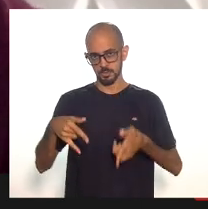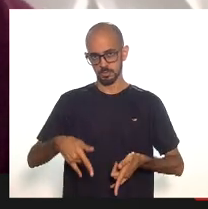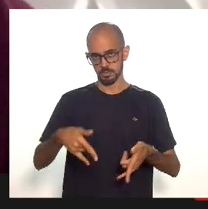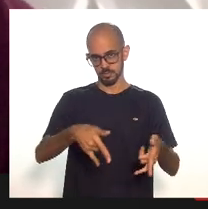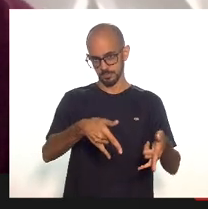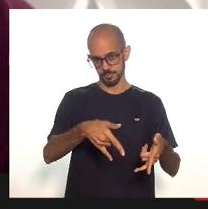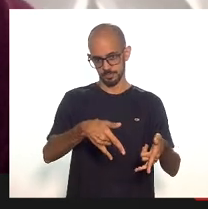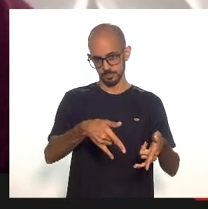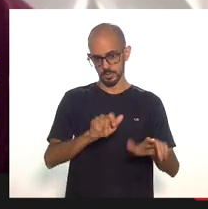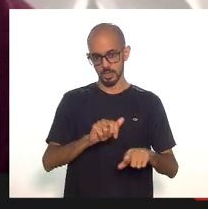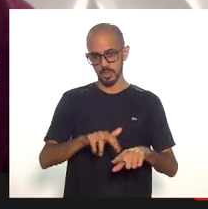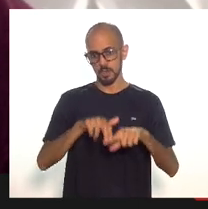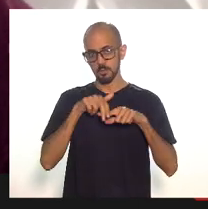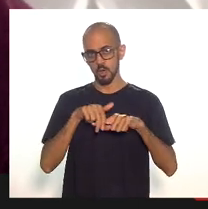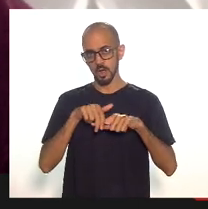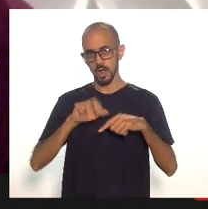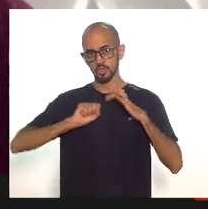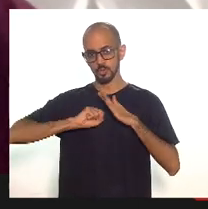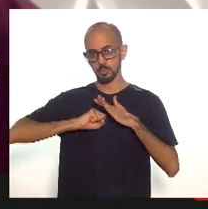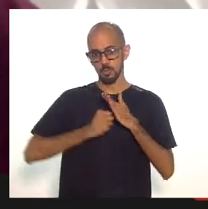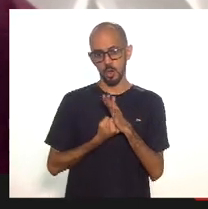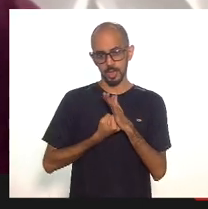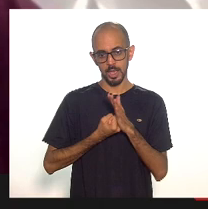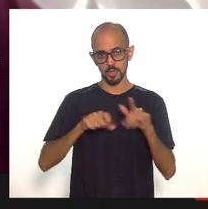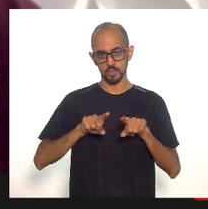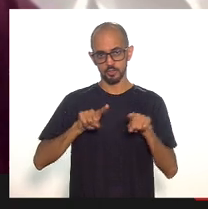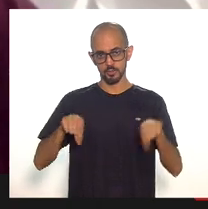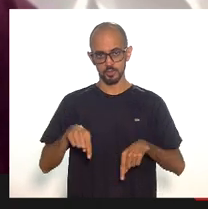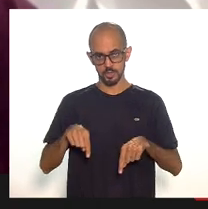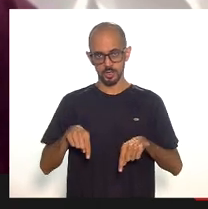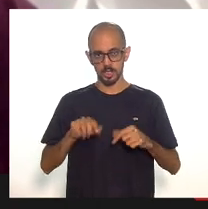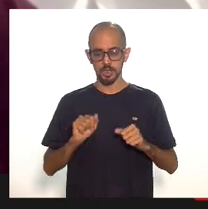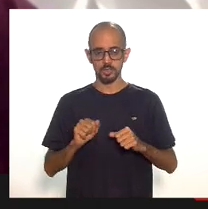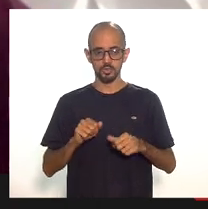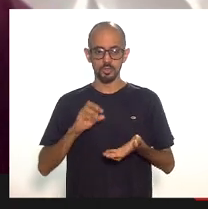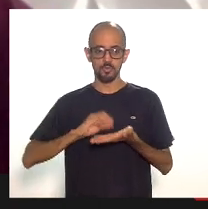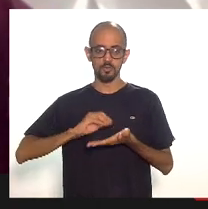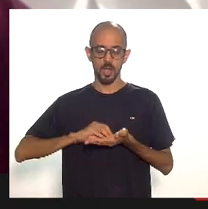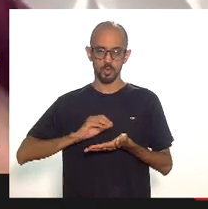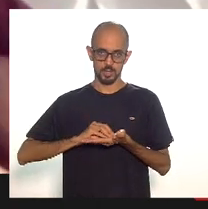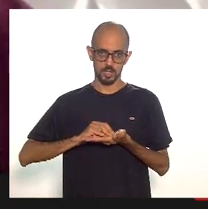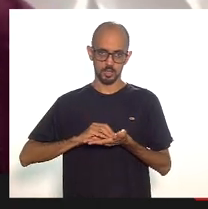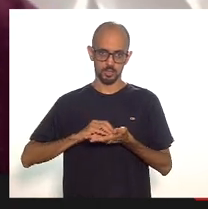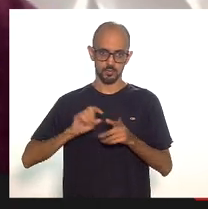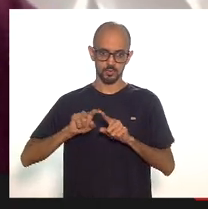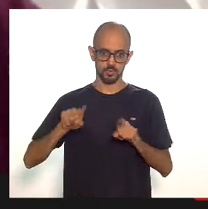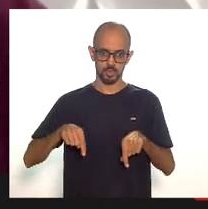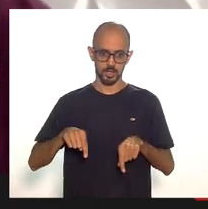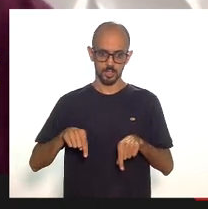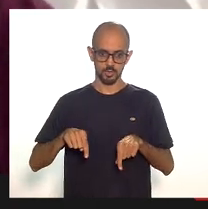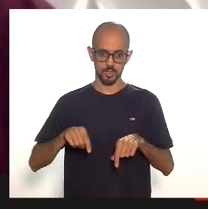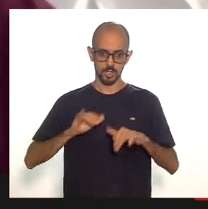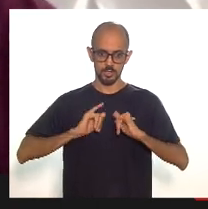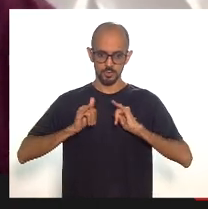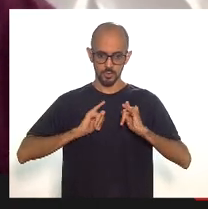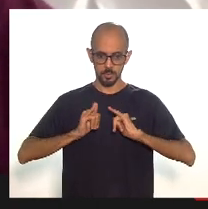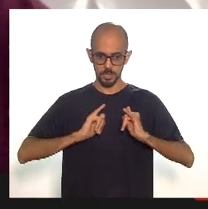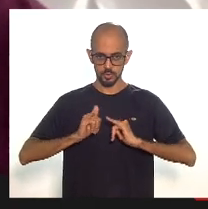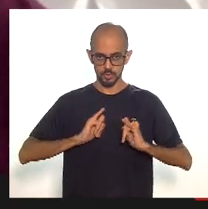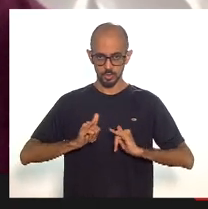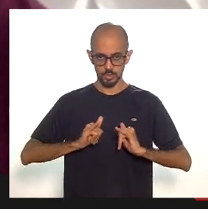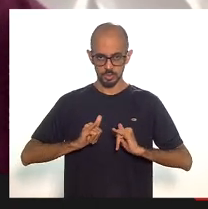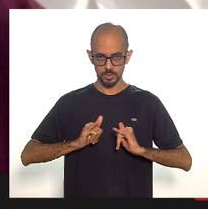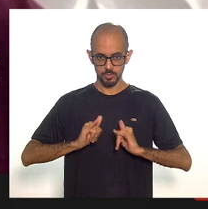de bloqueio de servidores, em razão da carência de servidores, os dados que foram colocados